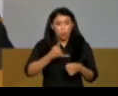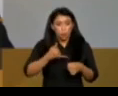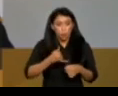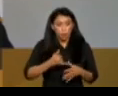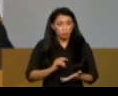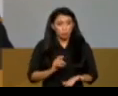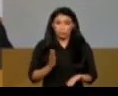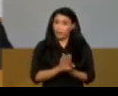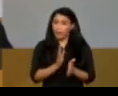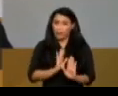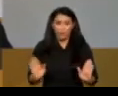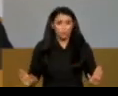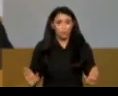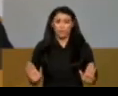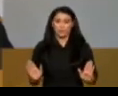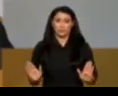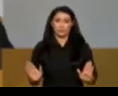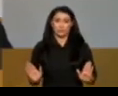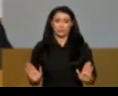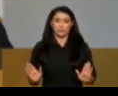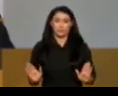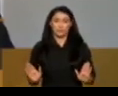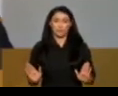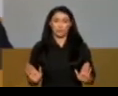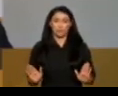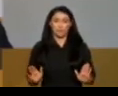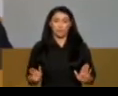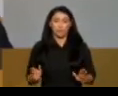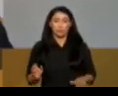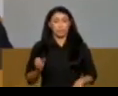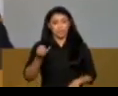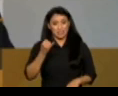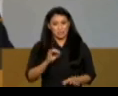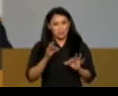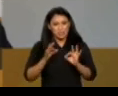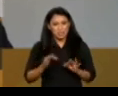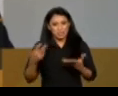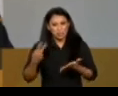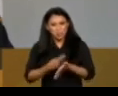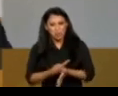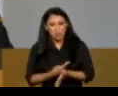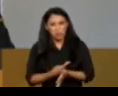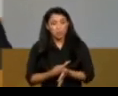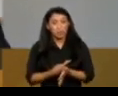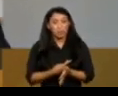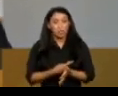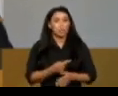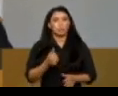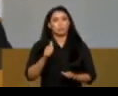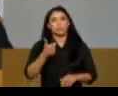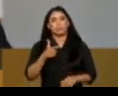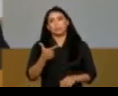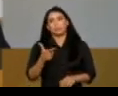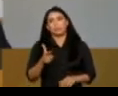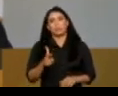sacam crédito subsidiado do BNDES. Mas data vênia, tão cedo, a indústria do petróleo